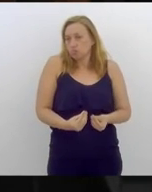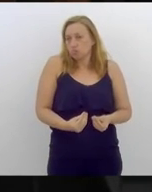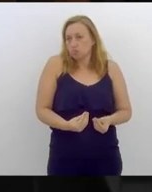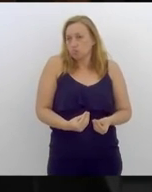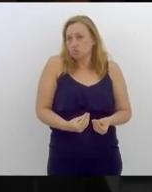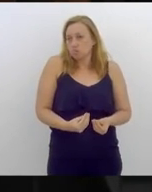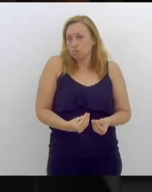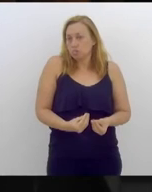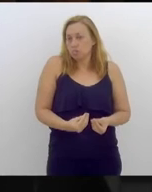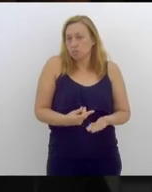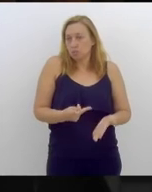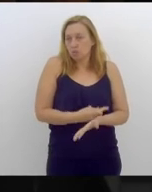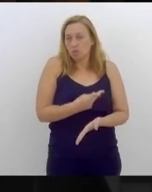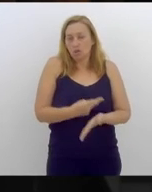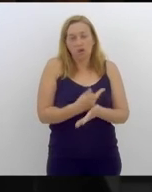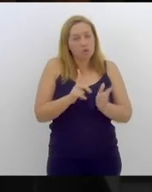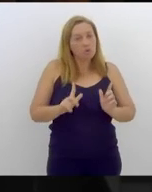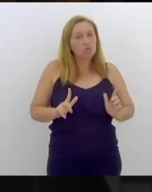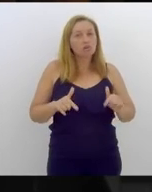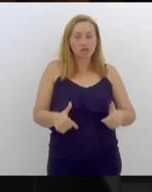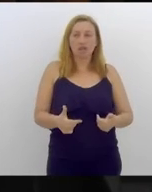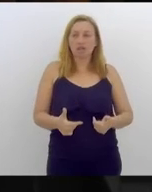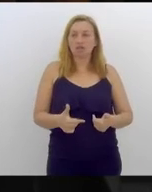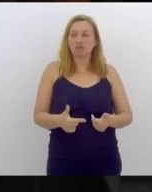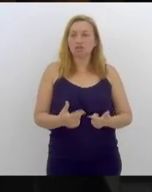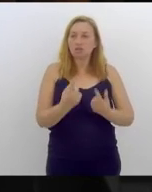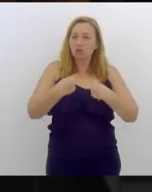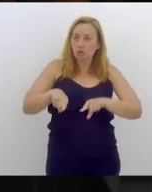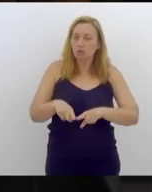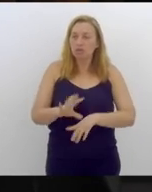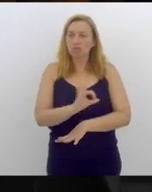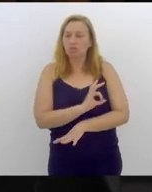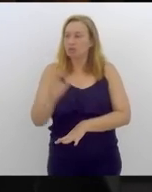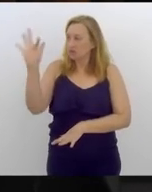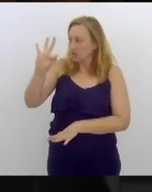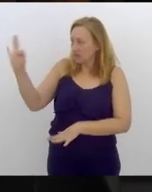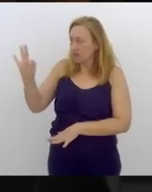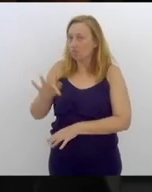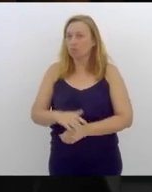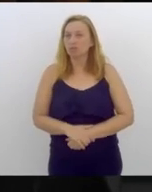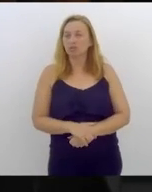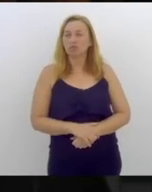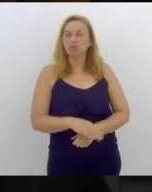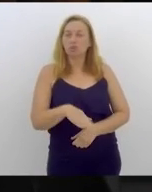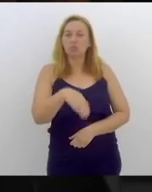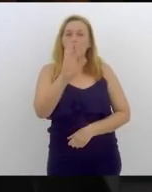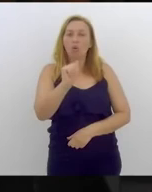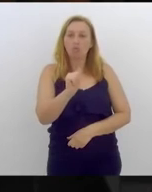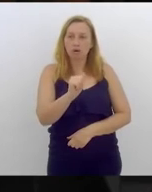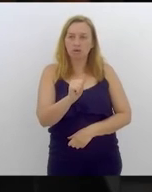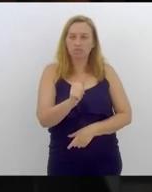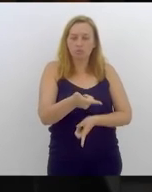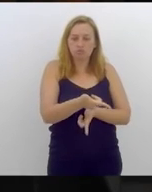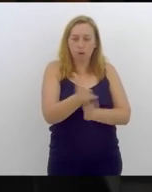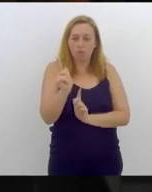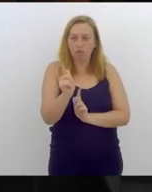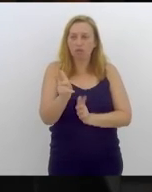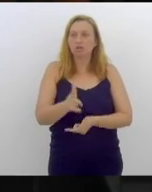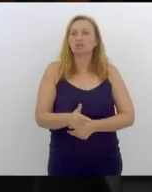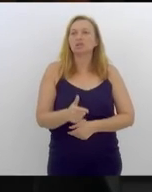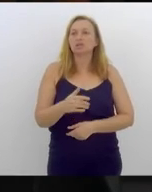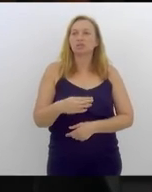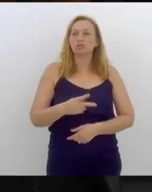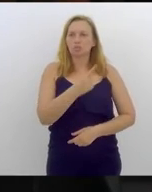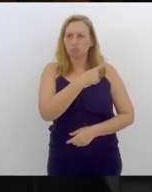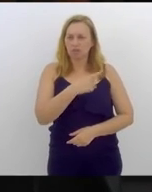dessa Opereta bolsonarista ataca a Polícia Federal com granadas e tiros de fuzil Jair